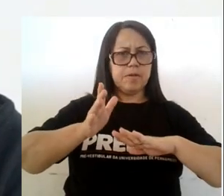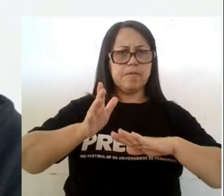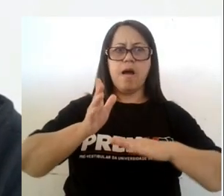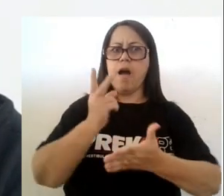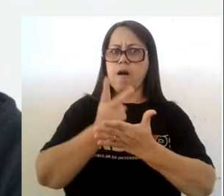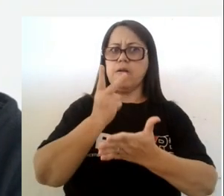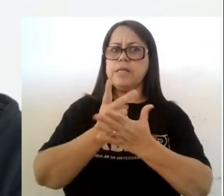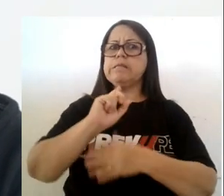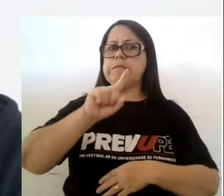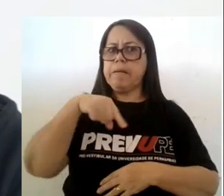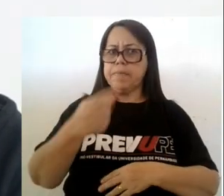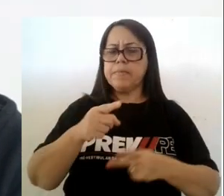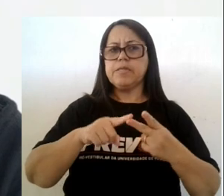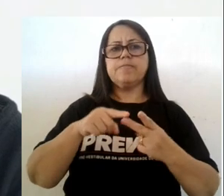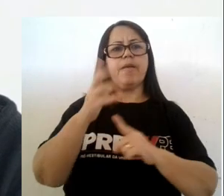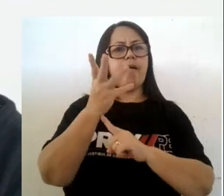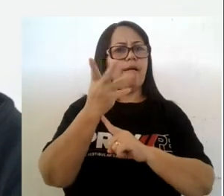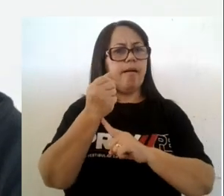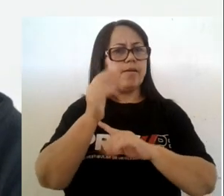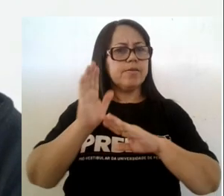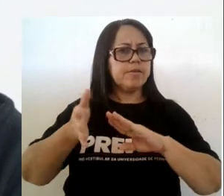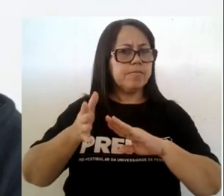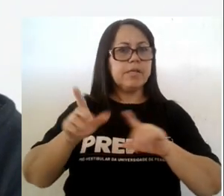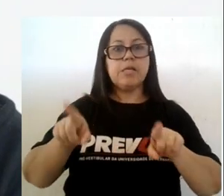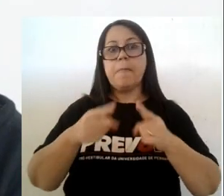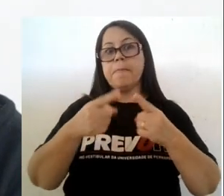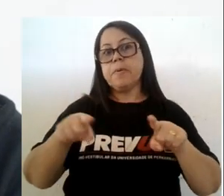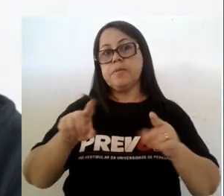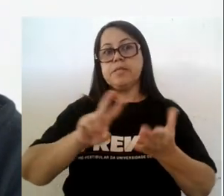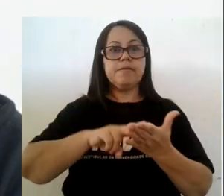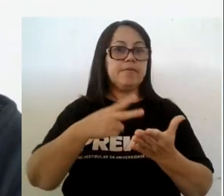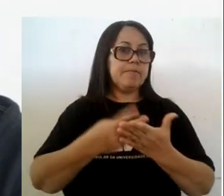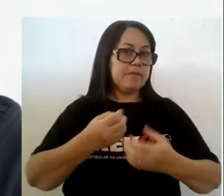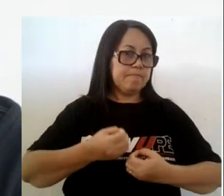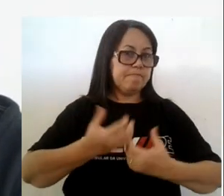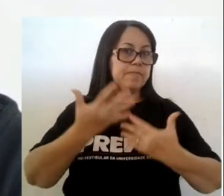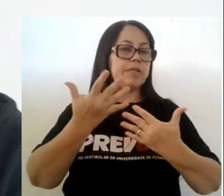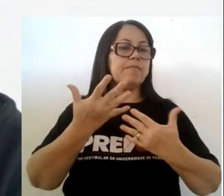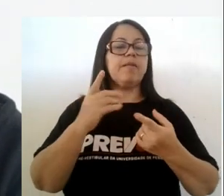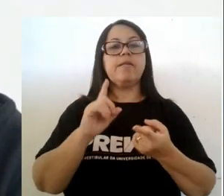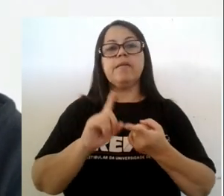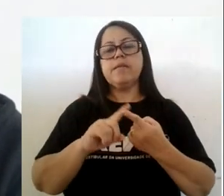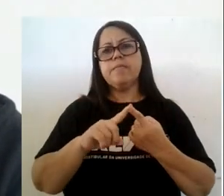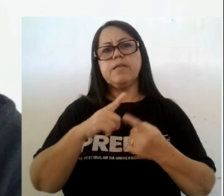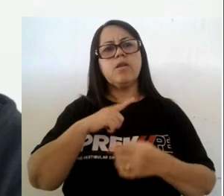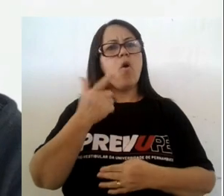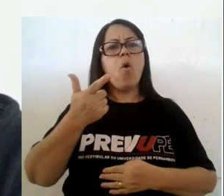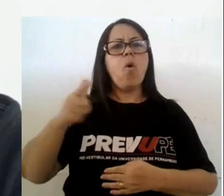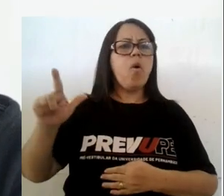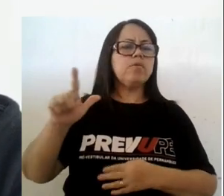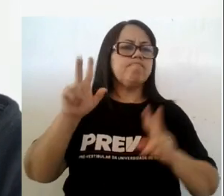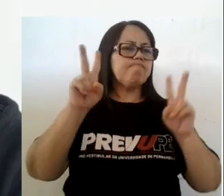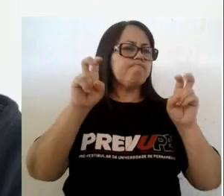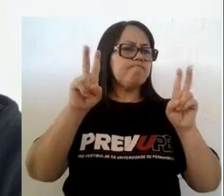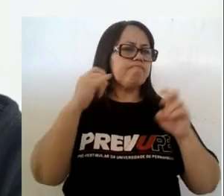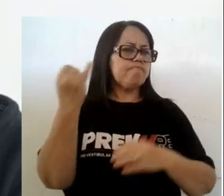frequentes seguido pela arte contemporânea música brasileira e interpretação de poemas além desses outros temas